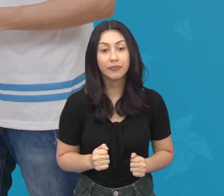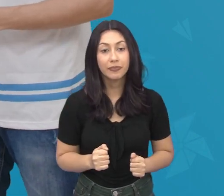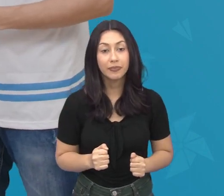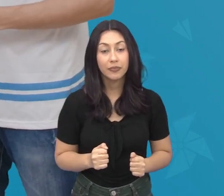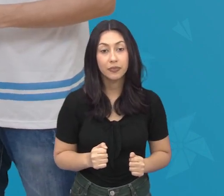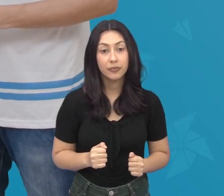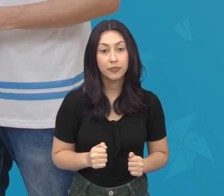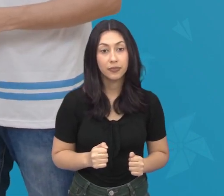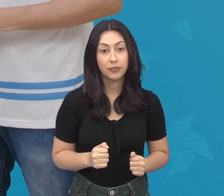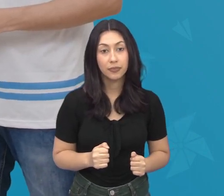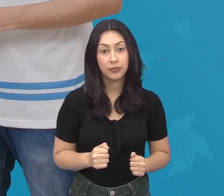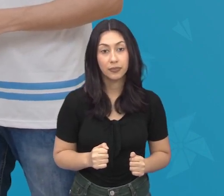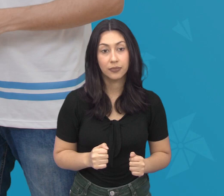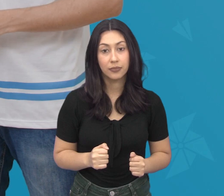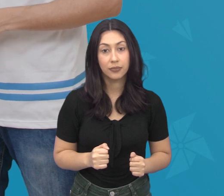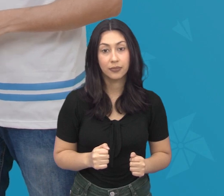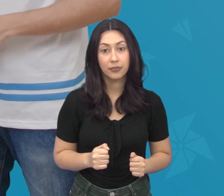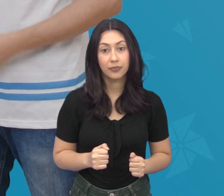ali, né?